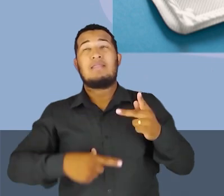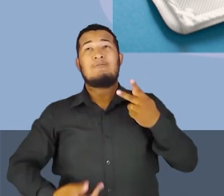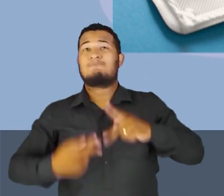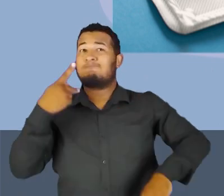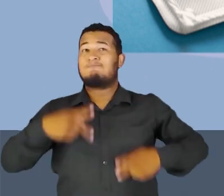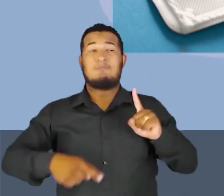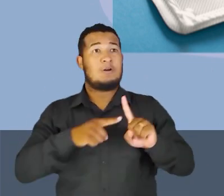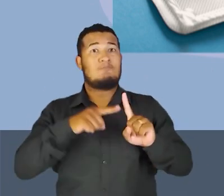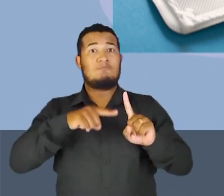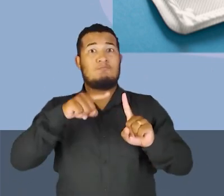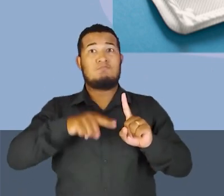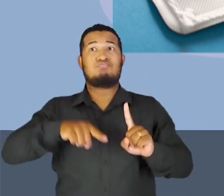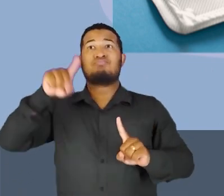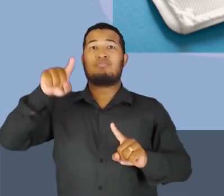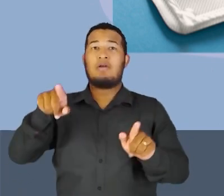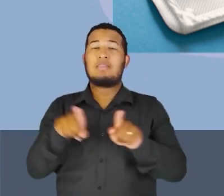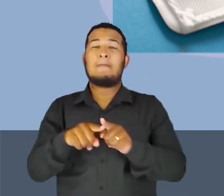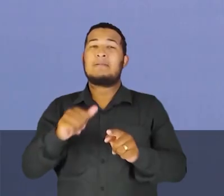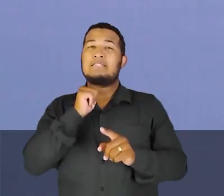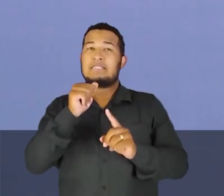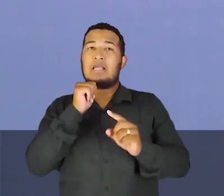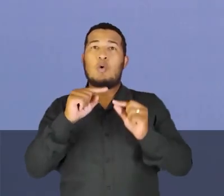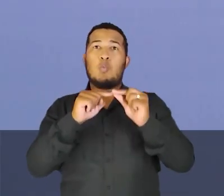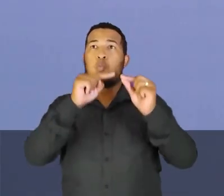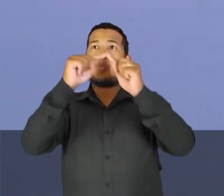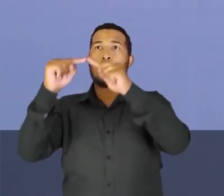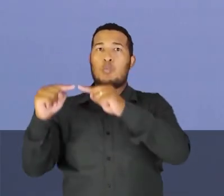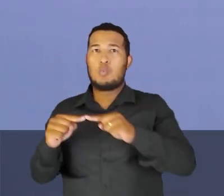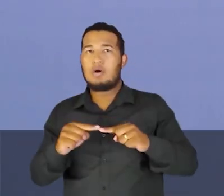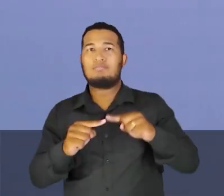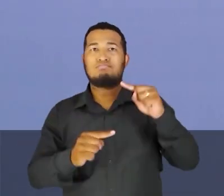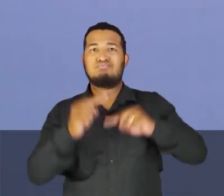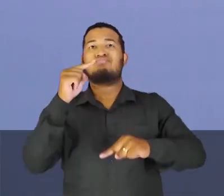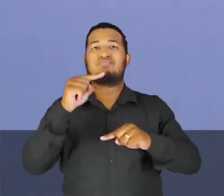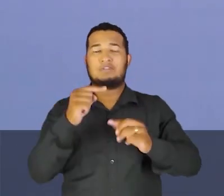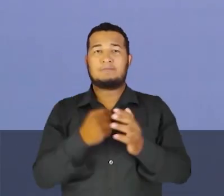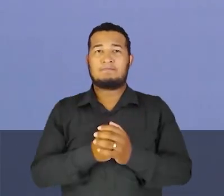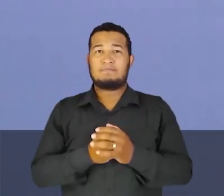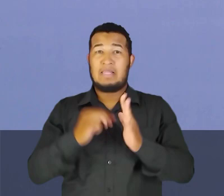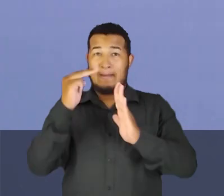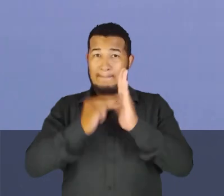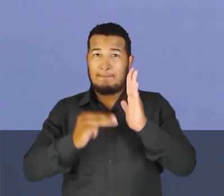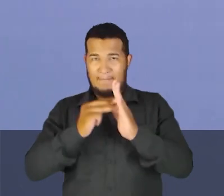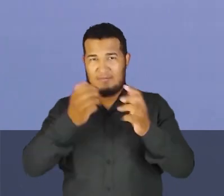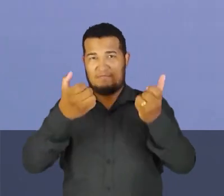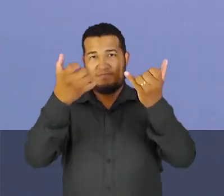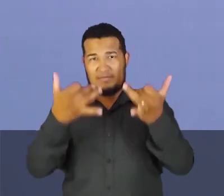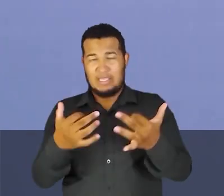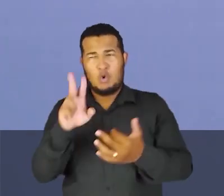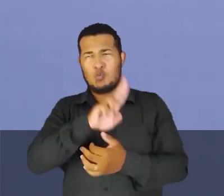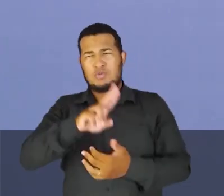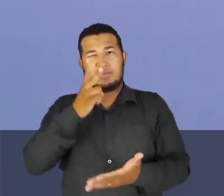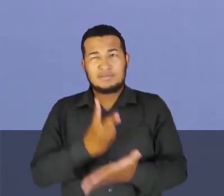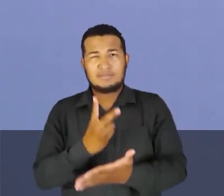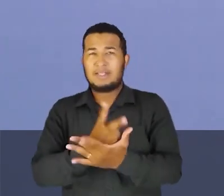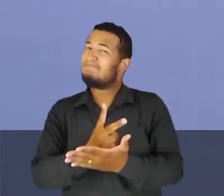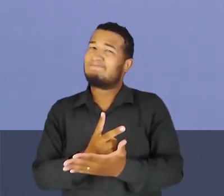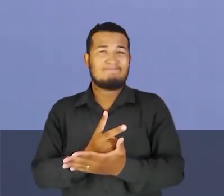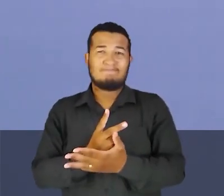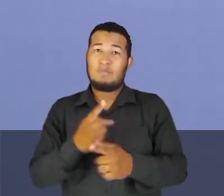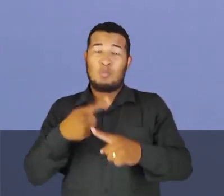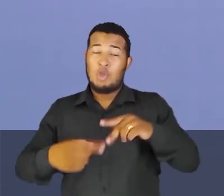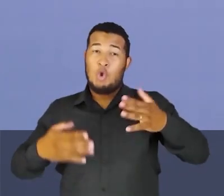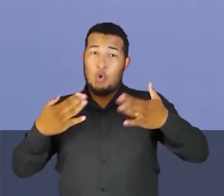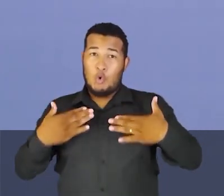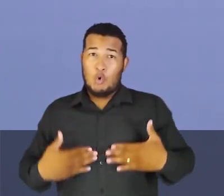e pode alterar o ciclo menstrual. Volta para cá. Esse método, como eu disse, ele não deve ser utilizado rotineiramente, porque o corpo ele